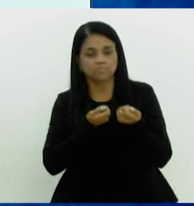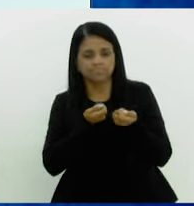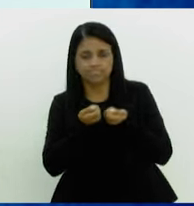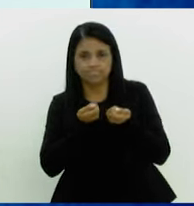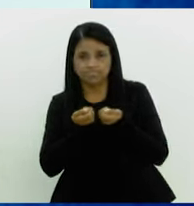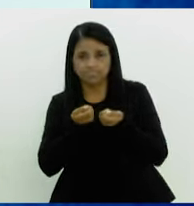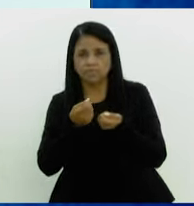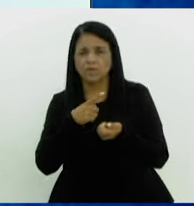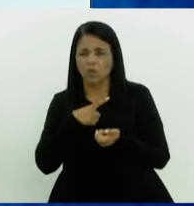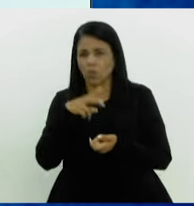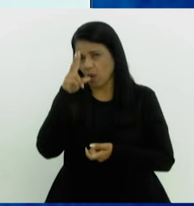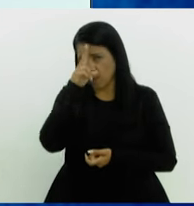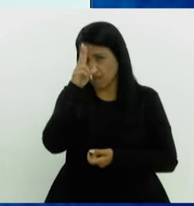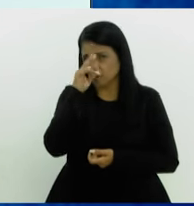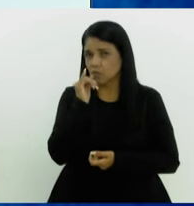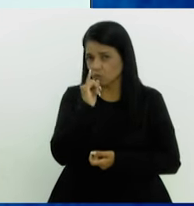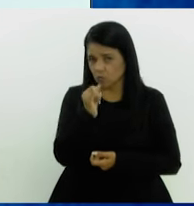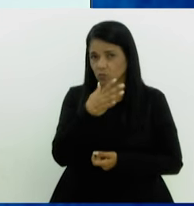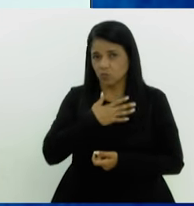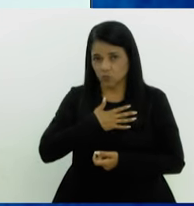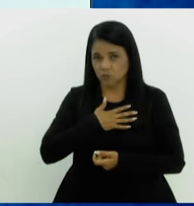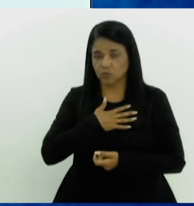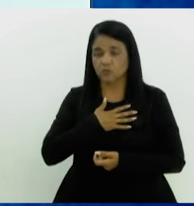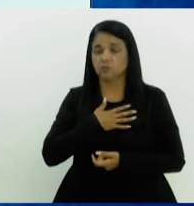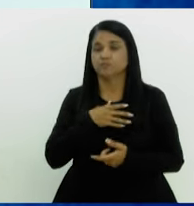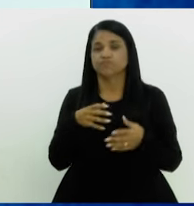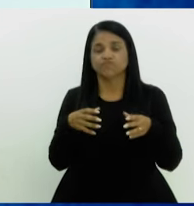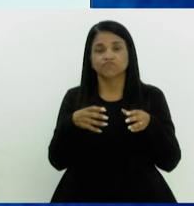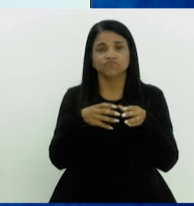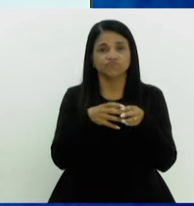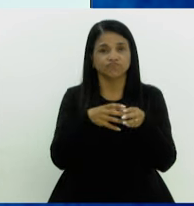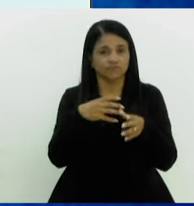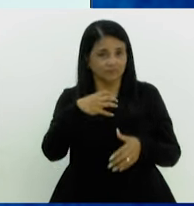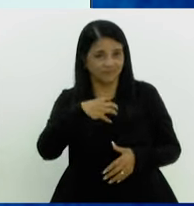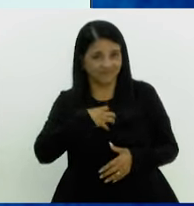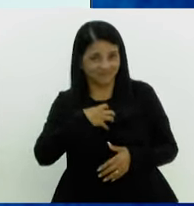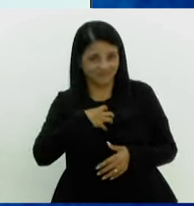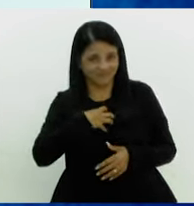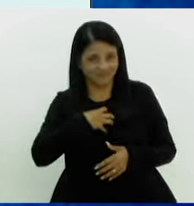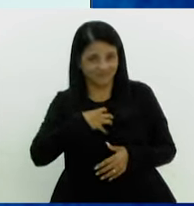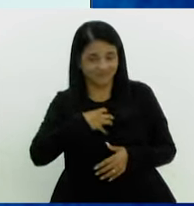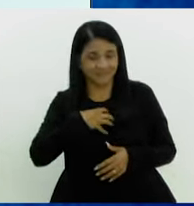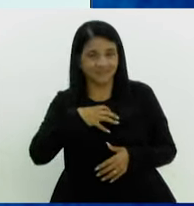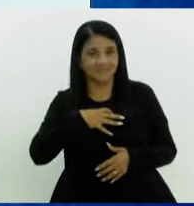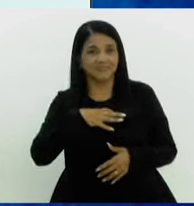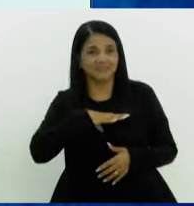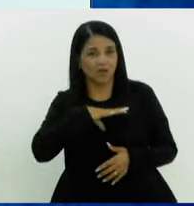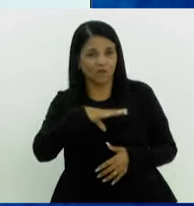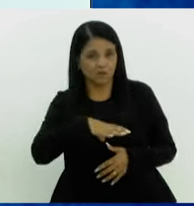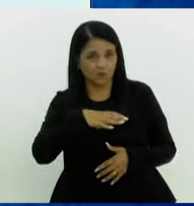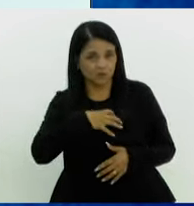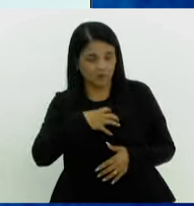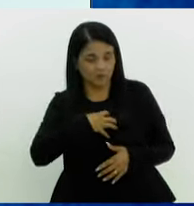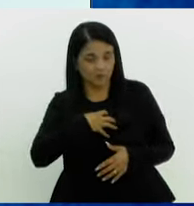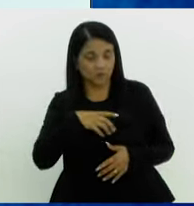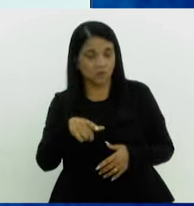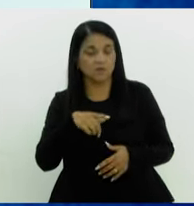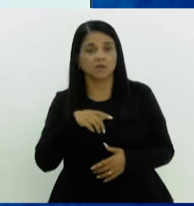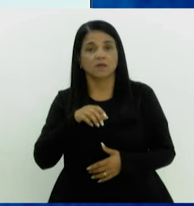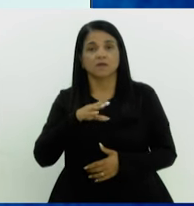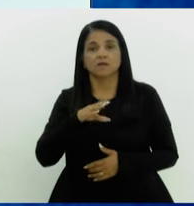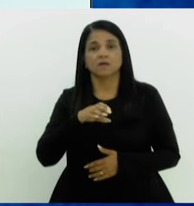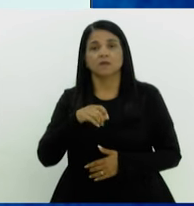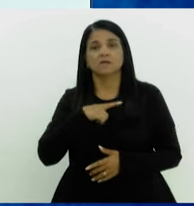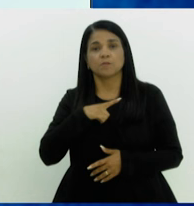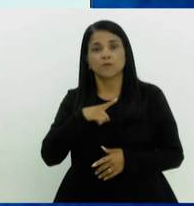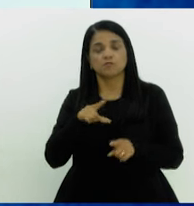de um caso que eu gosto de contar que é na Caravana quando chegou em Salvador com a deputada fabula Mansur que ela tava sofrendo ataques Porque ela tava